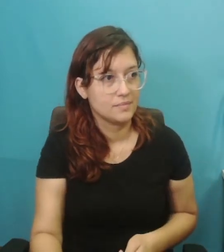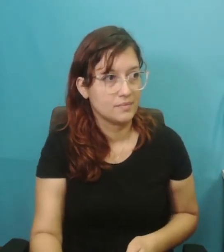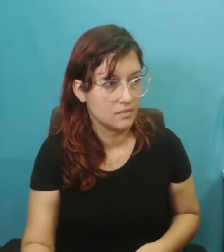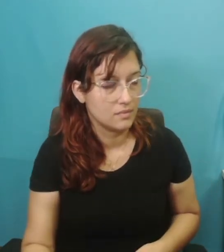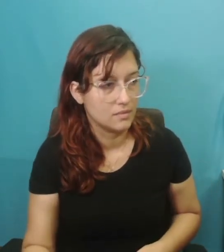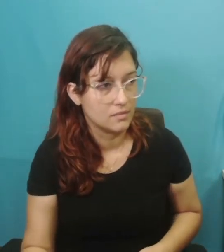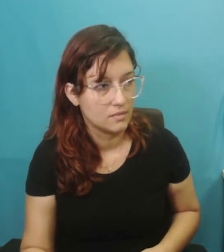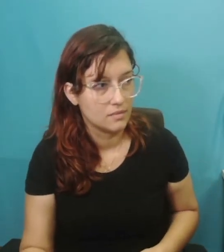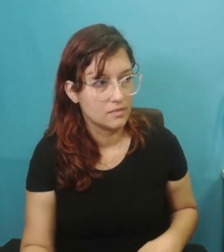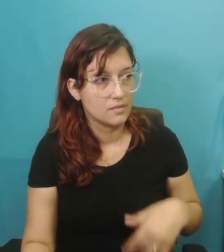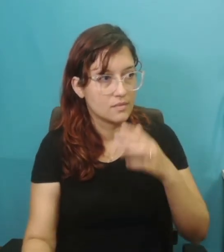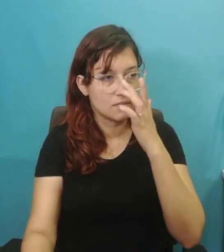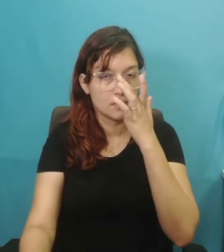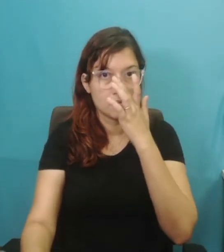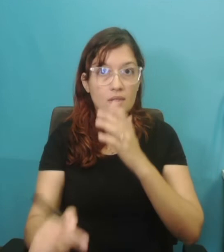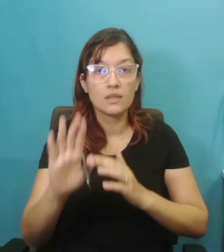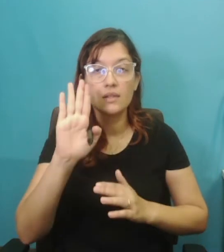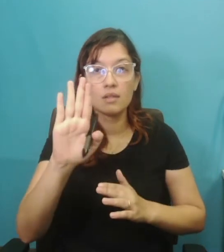0,314, que dá